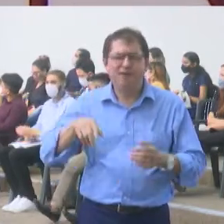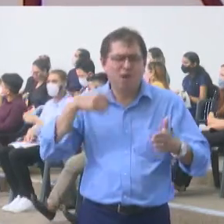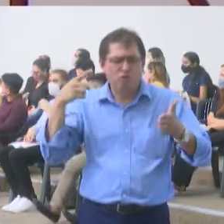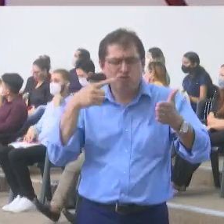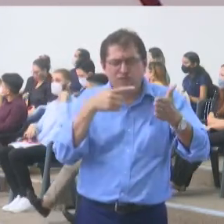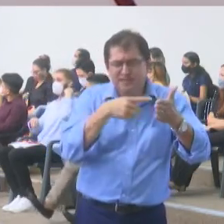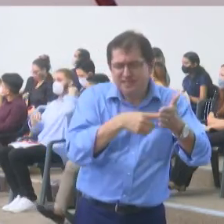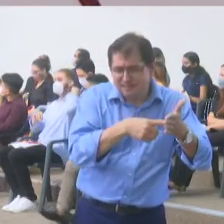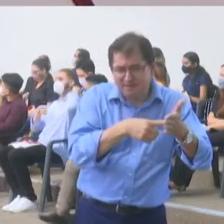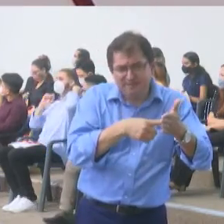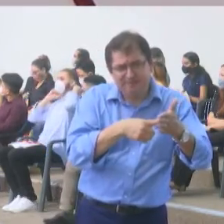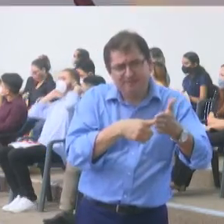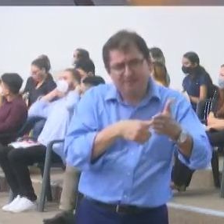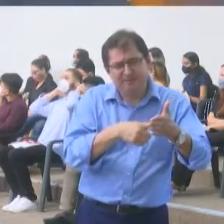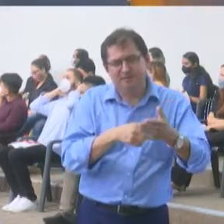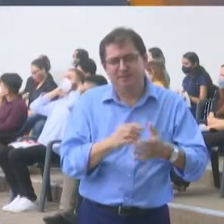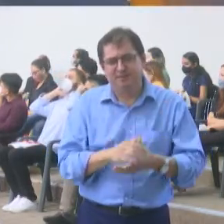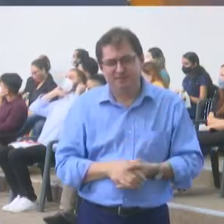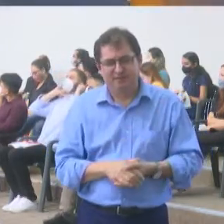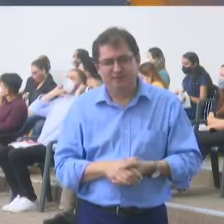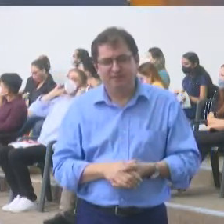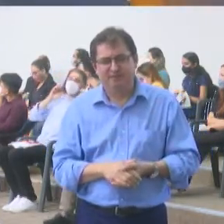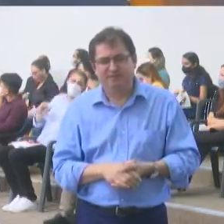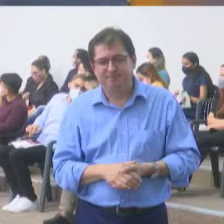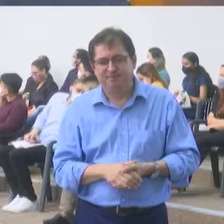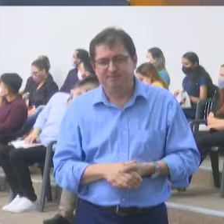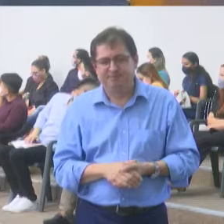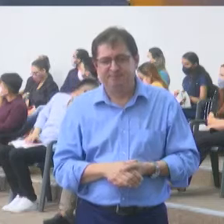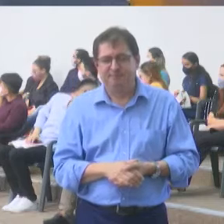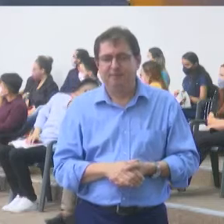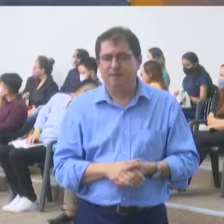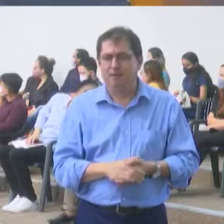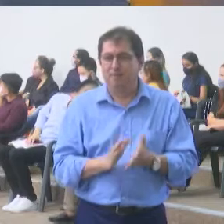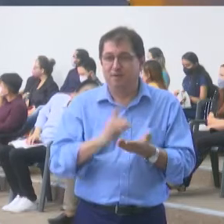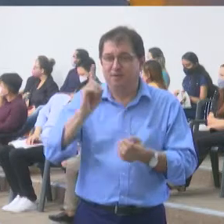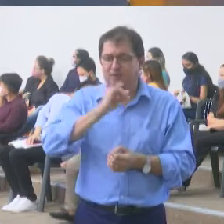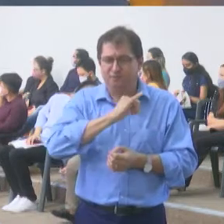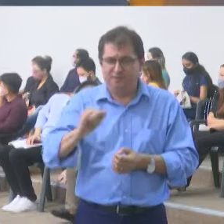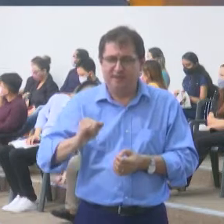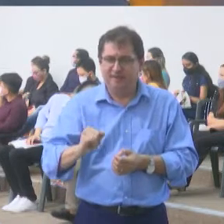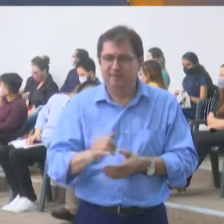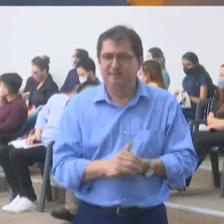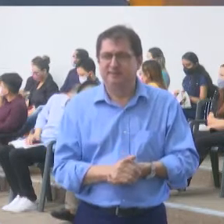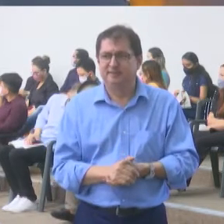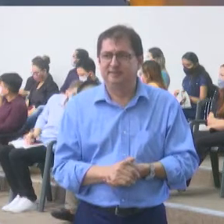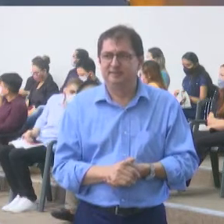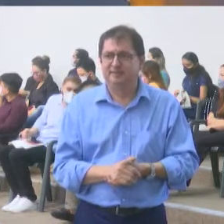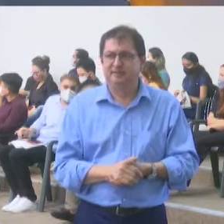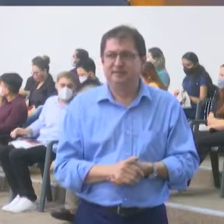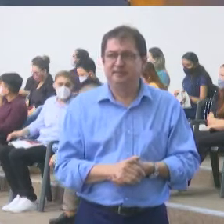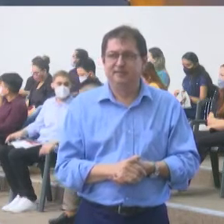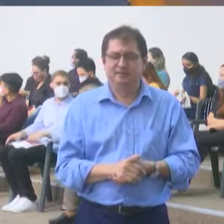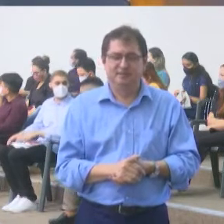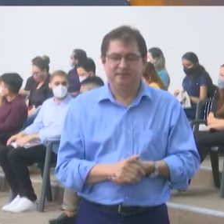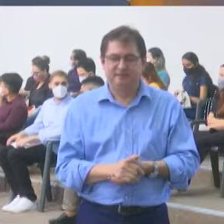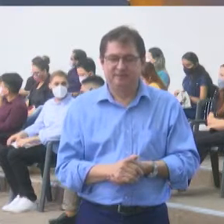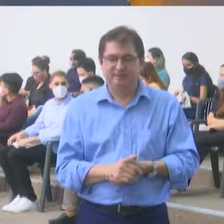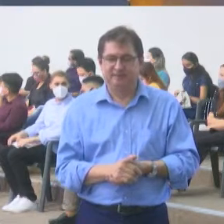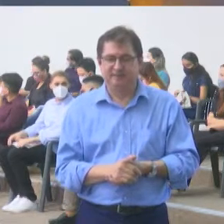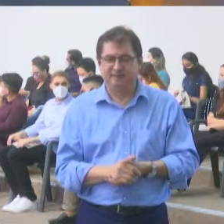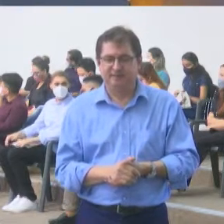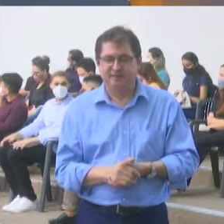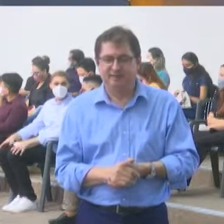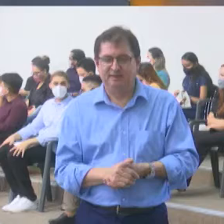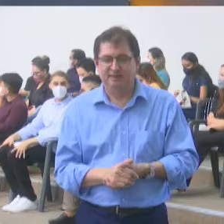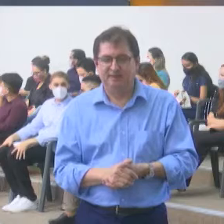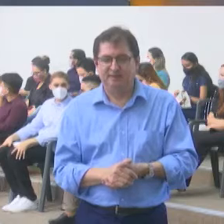ponto 2, olha o que diz. A alegria de Noemi. Versículo Vou ler o 14 para a gente cumprir todos eles e vou chegar no